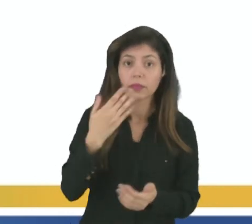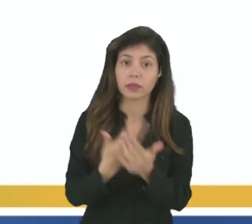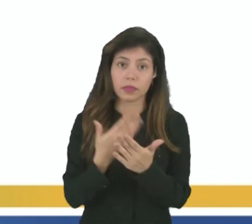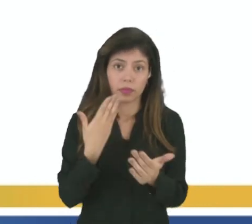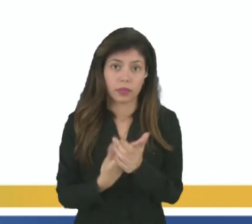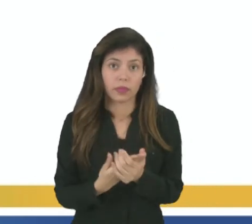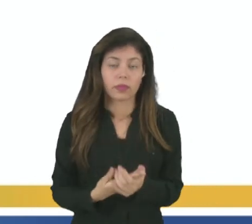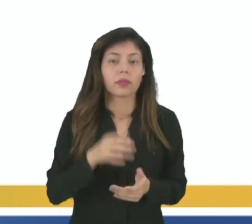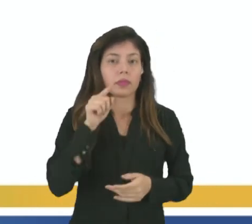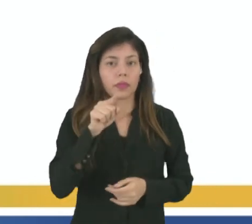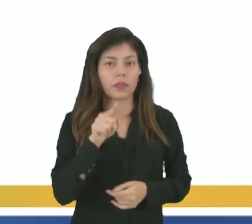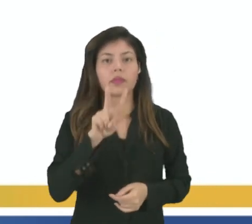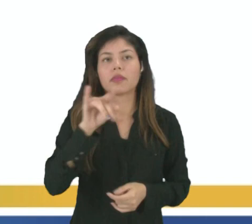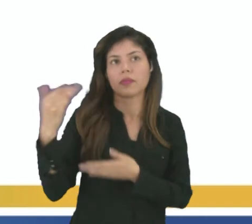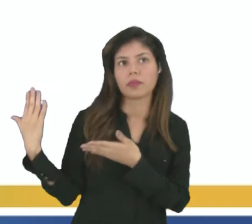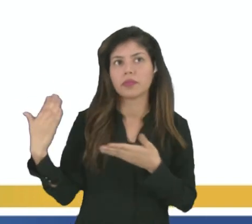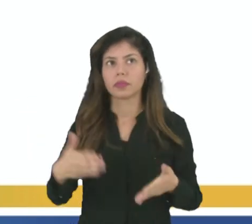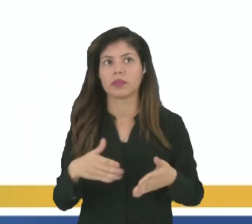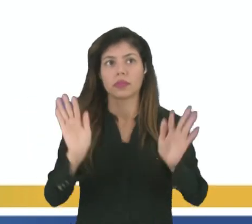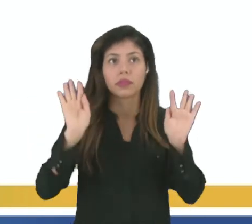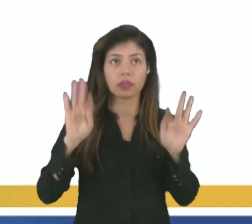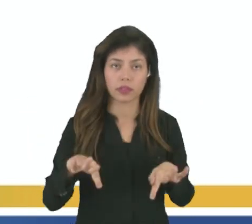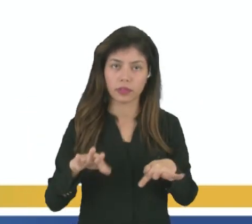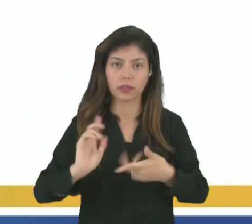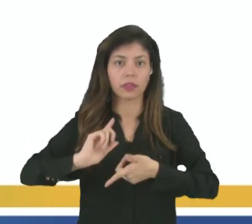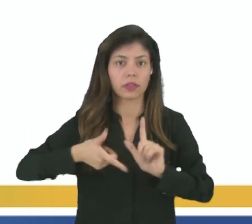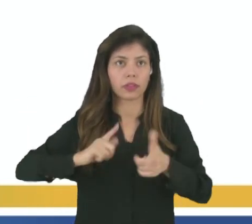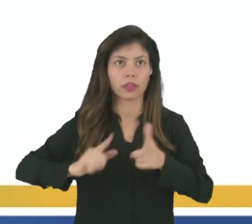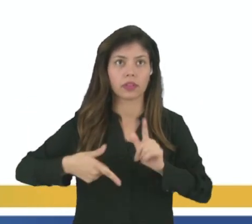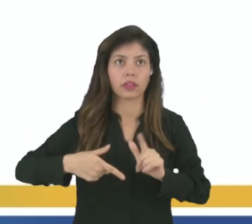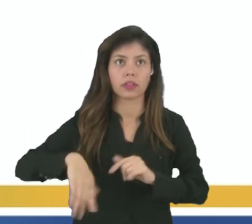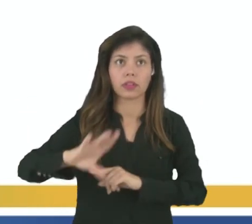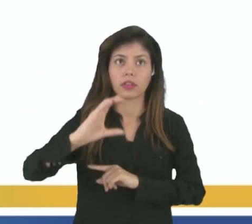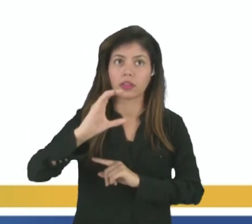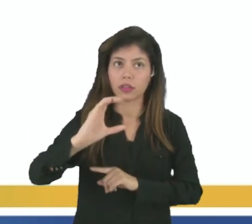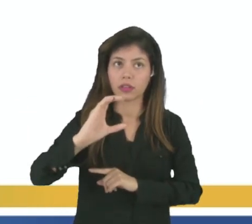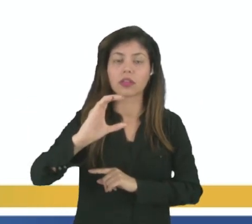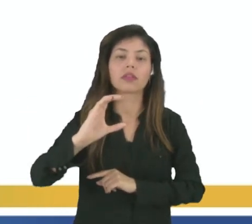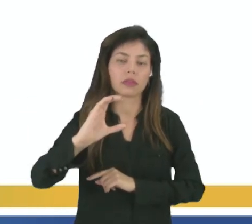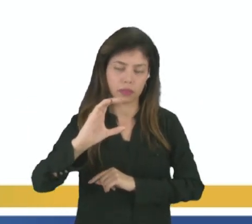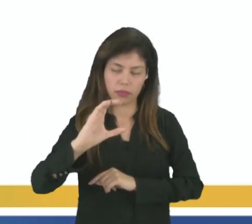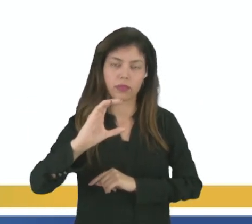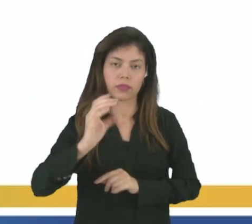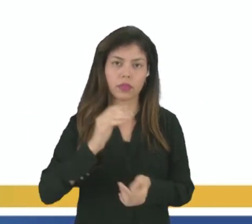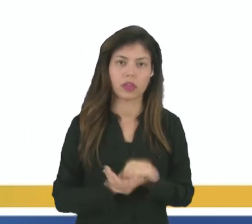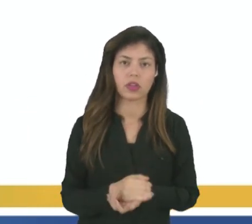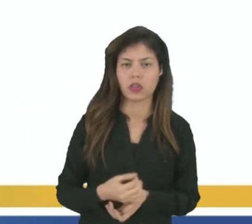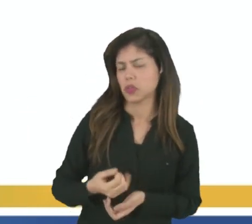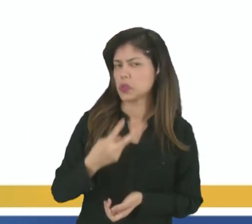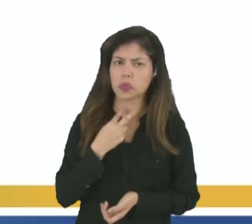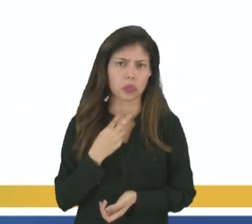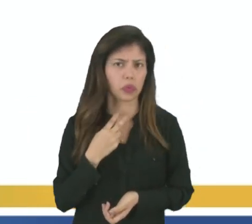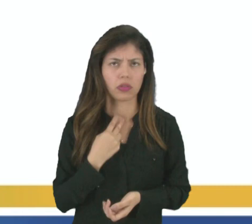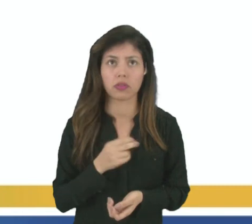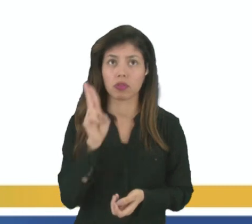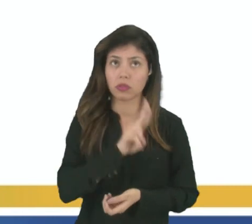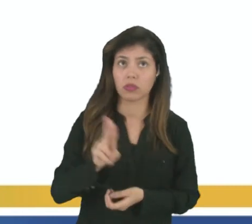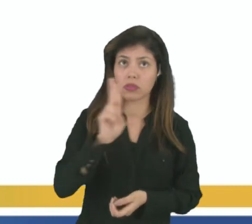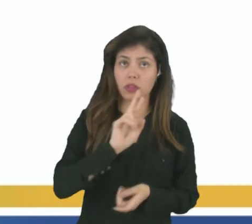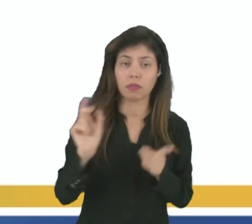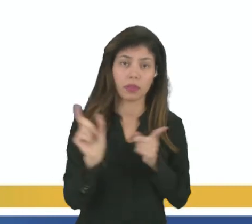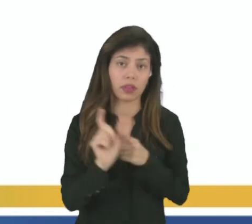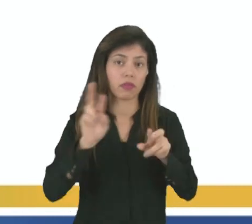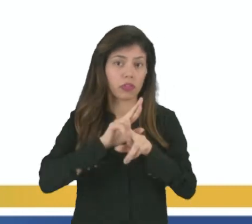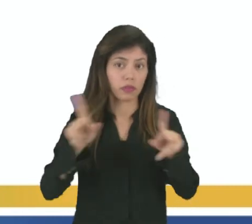aula e aí você vai chegar a essa conclusão, que a 2 está incorreta e é impossível não usar palavras diferentes